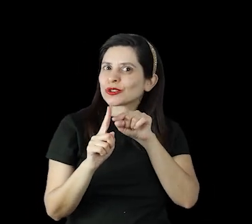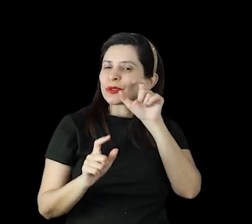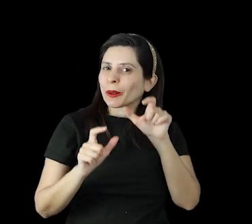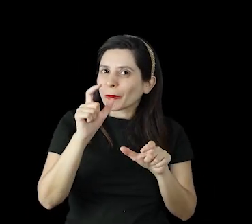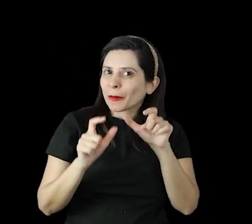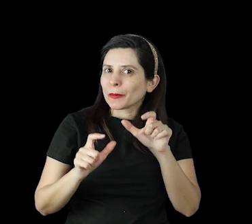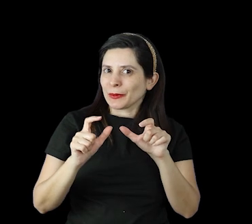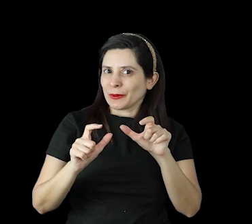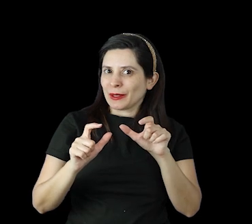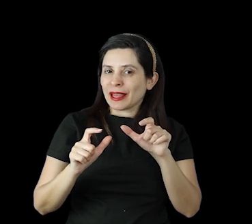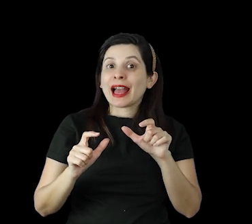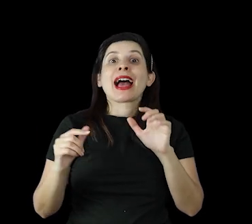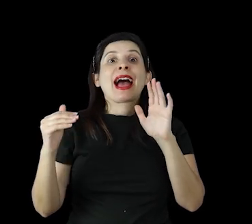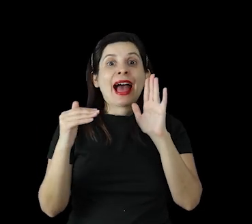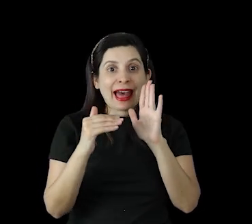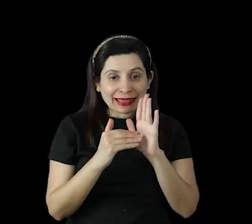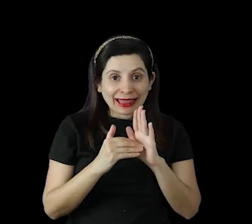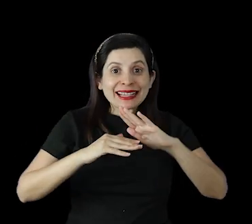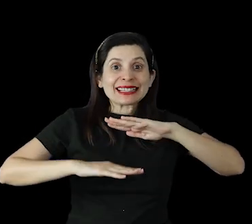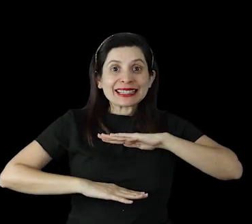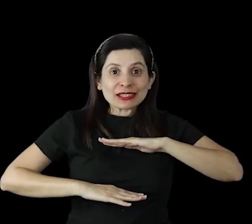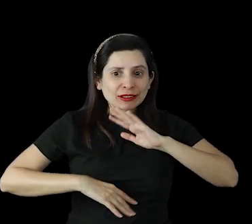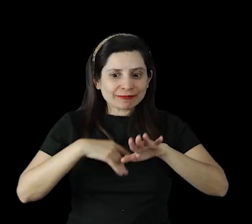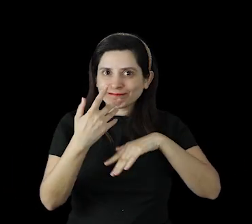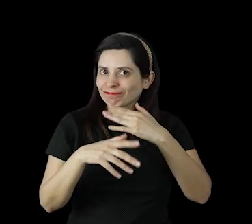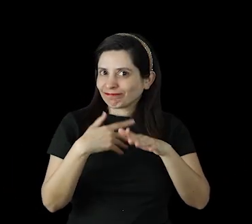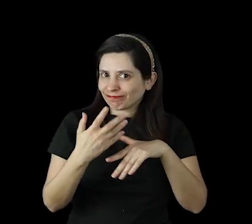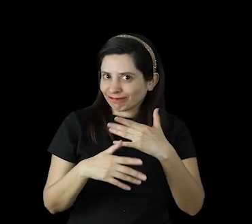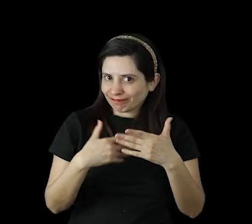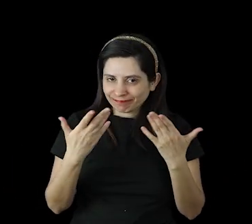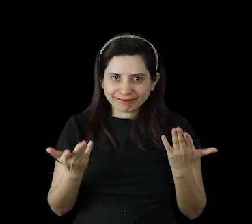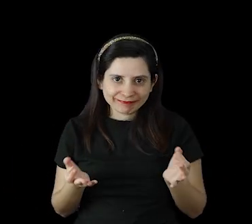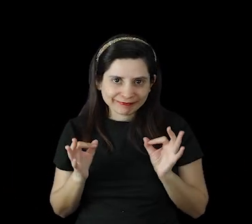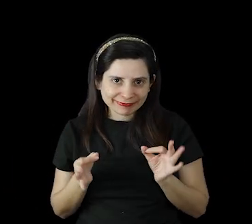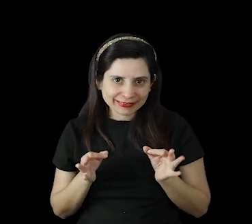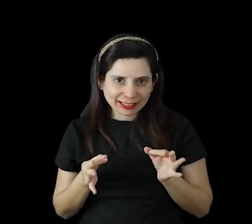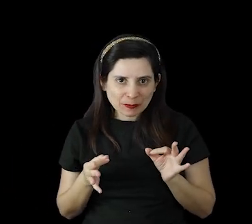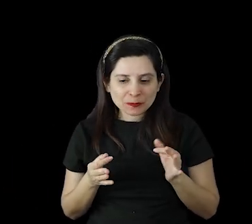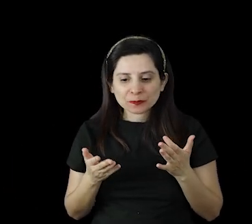pessoas, até diante de situações banais, né?